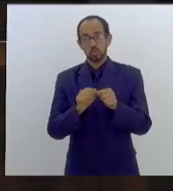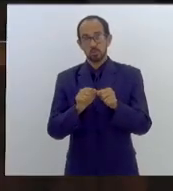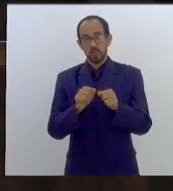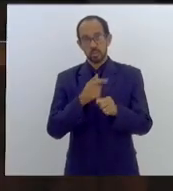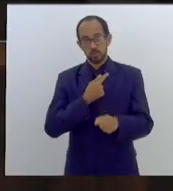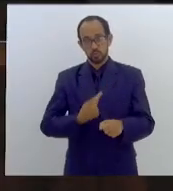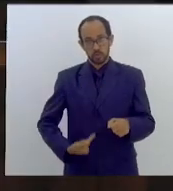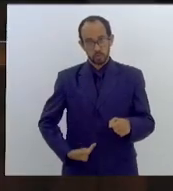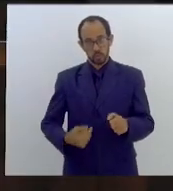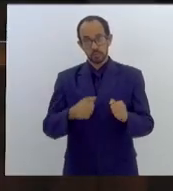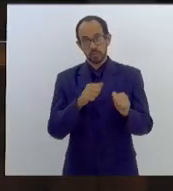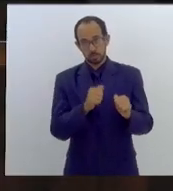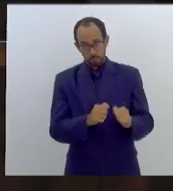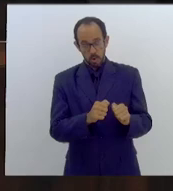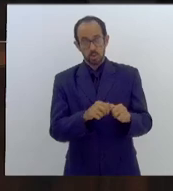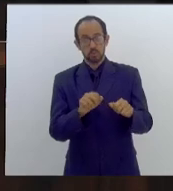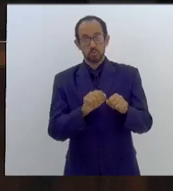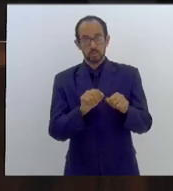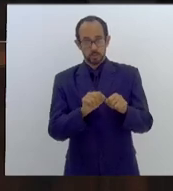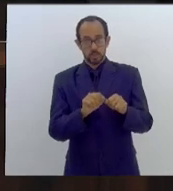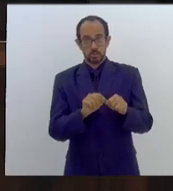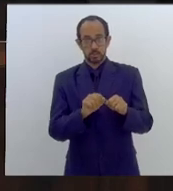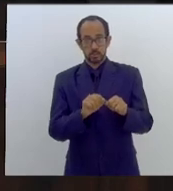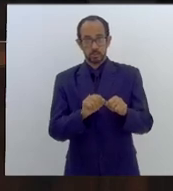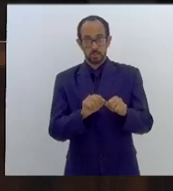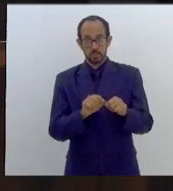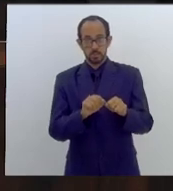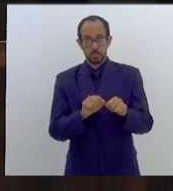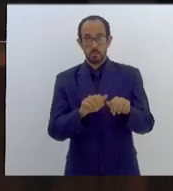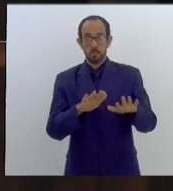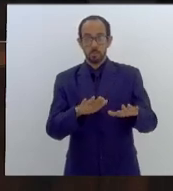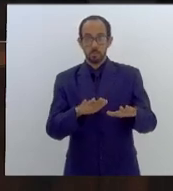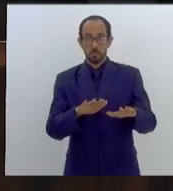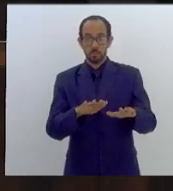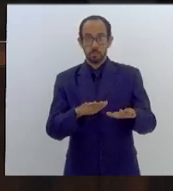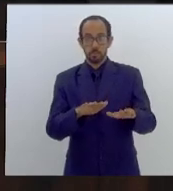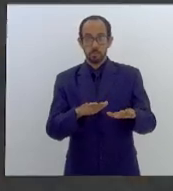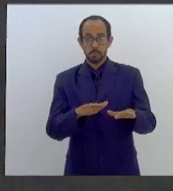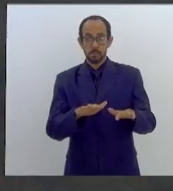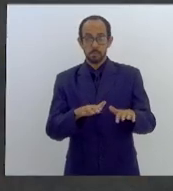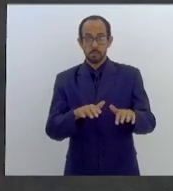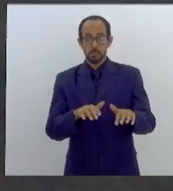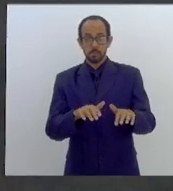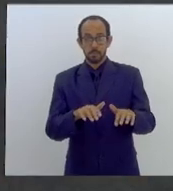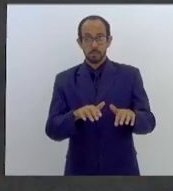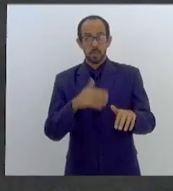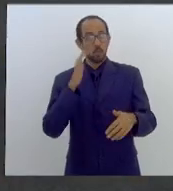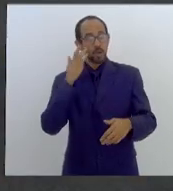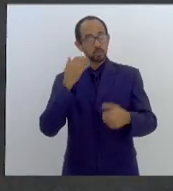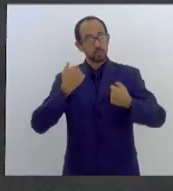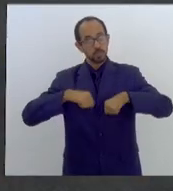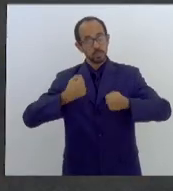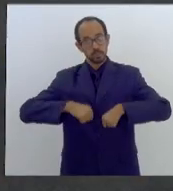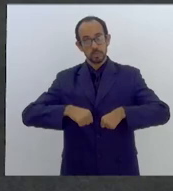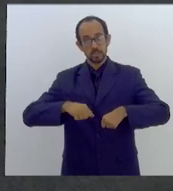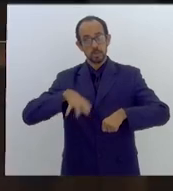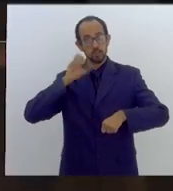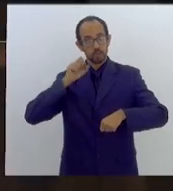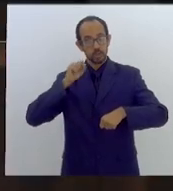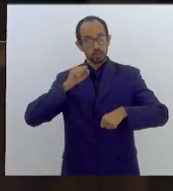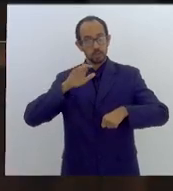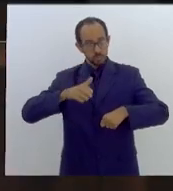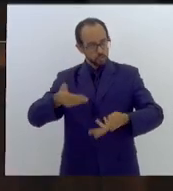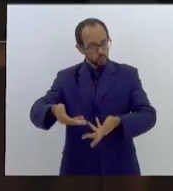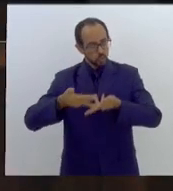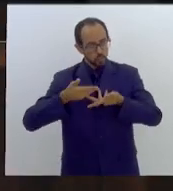Excelência vai poder fazer da forma que Vossa Excelência desejar. Mas esse número... Eu acho que tem que ouvir todos os prefeitos. Mas a gente chamou para audiência pública todos os